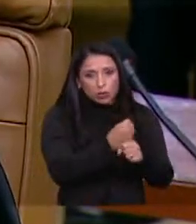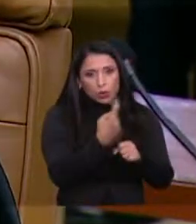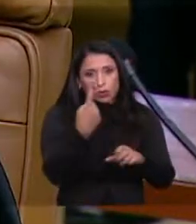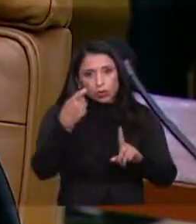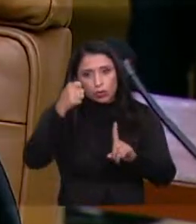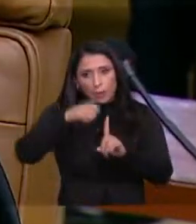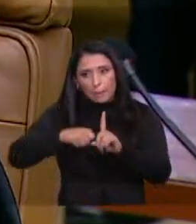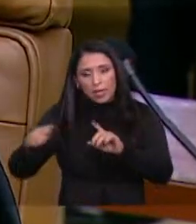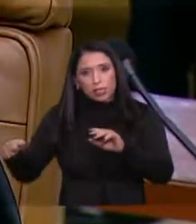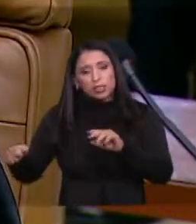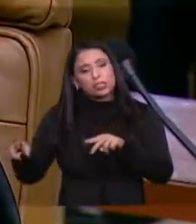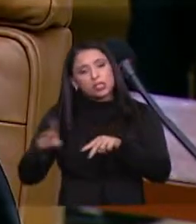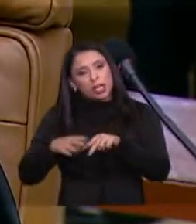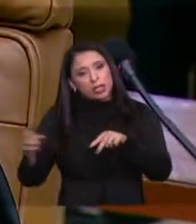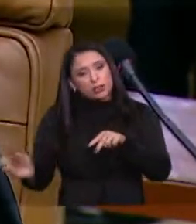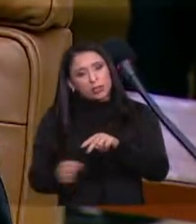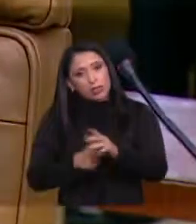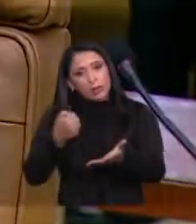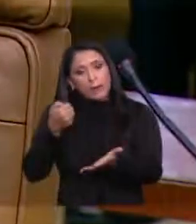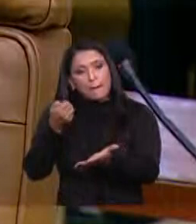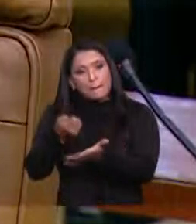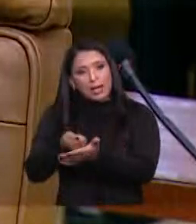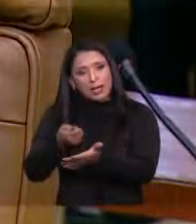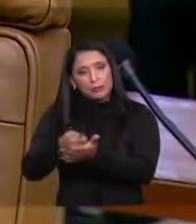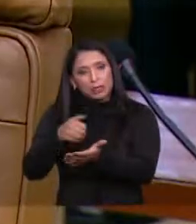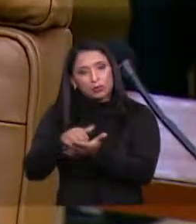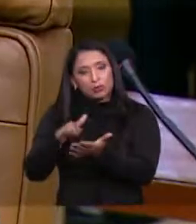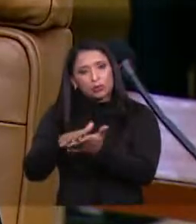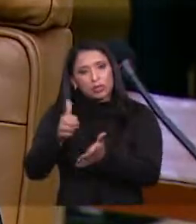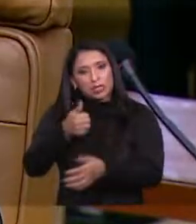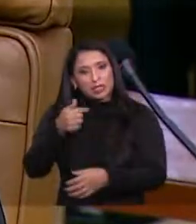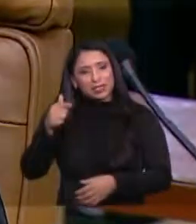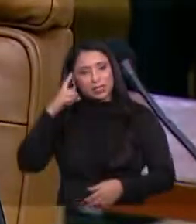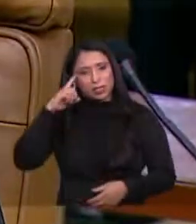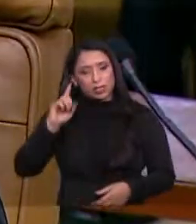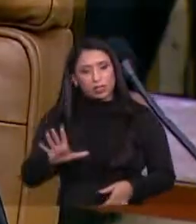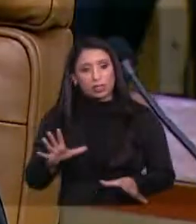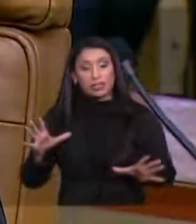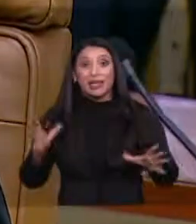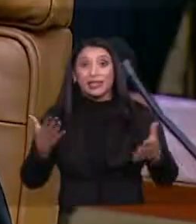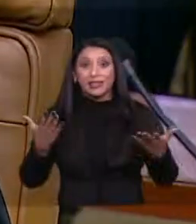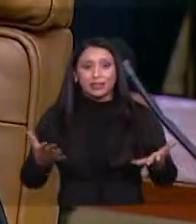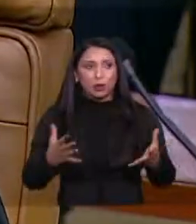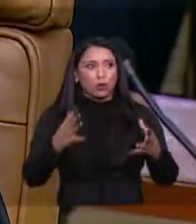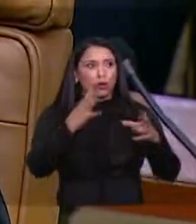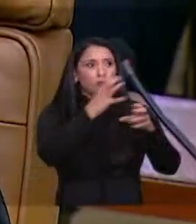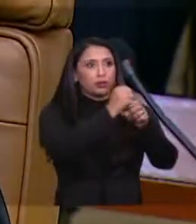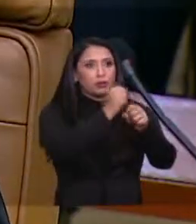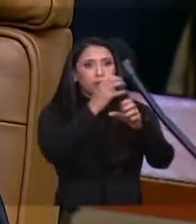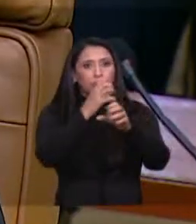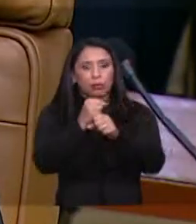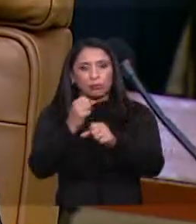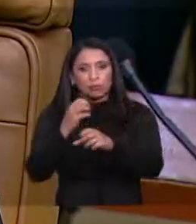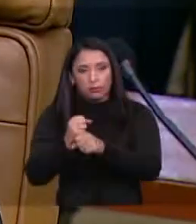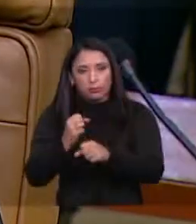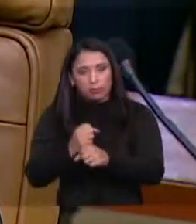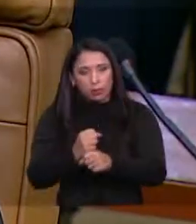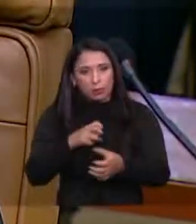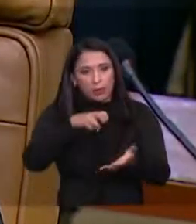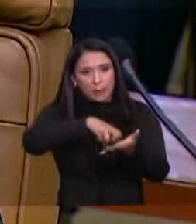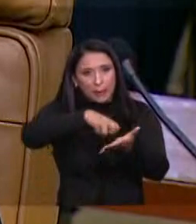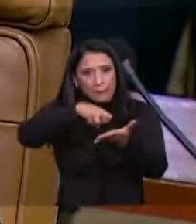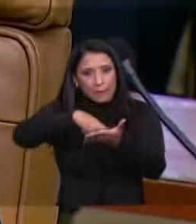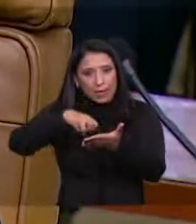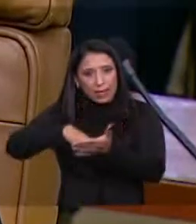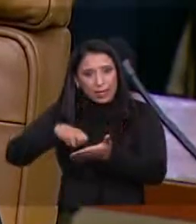reclusão e pagamentos 17 dias muda isso significa senhora presidente que somadas as penas definitivas para